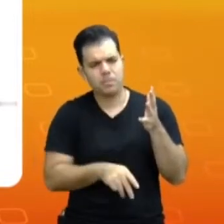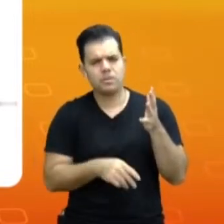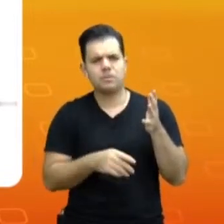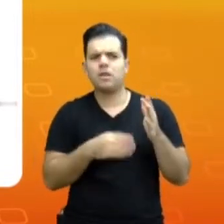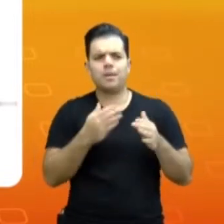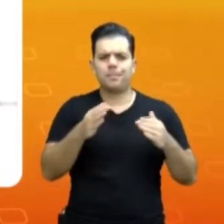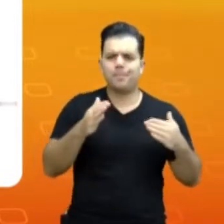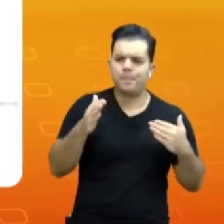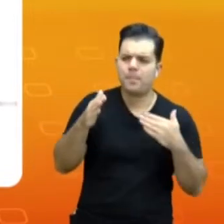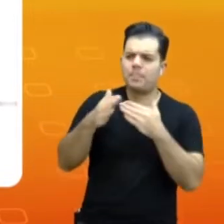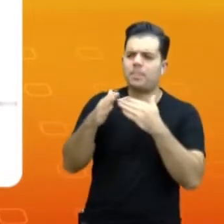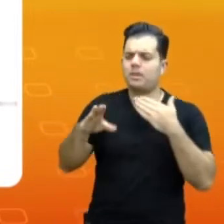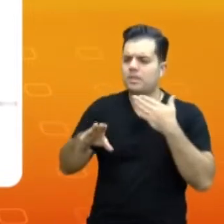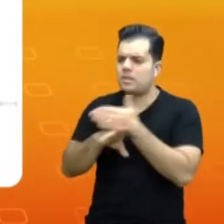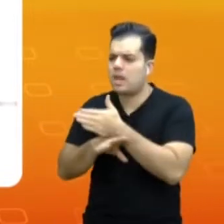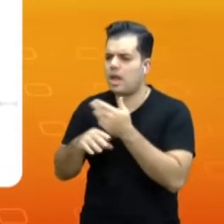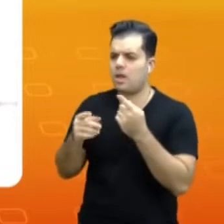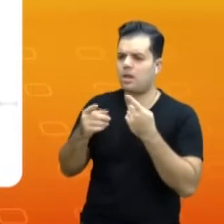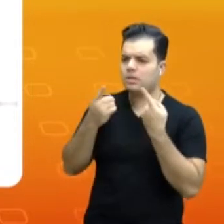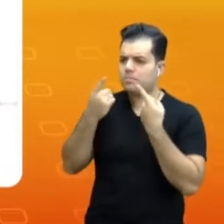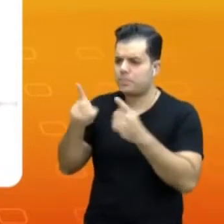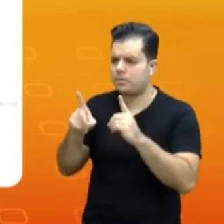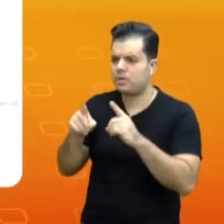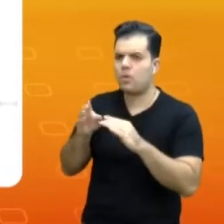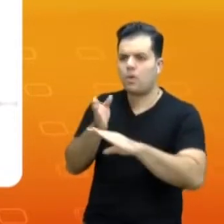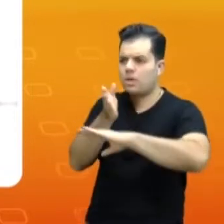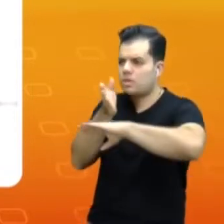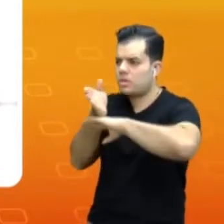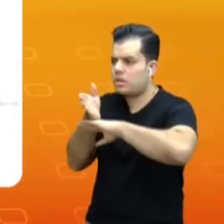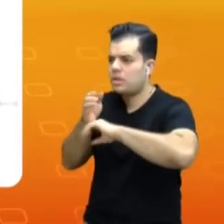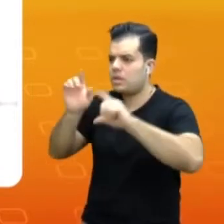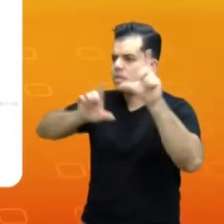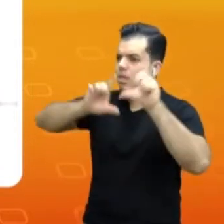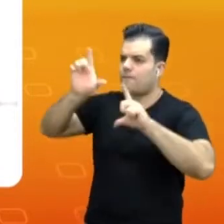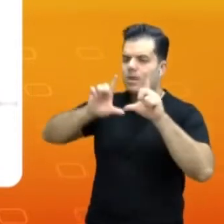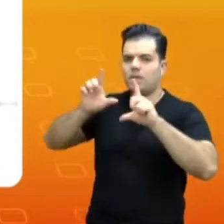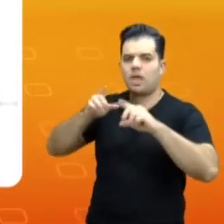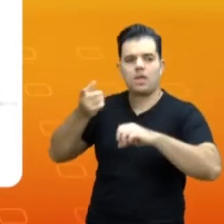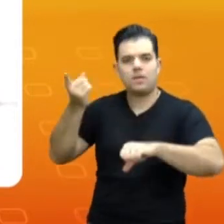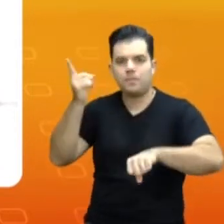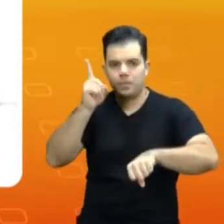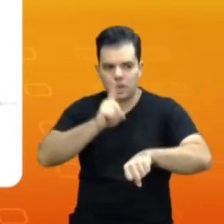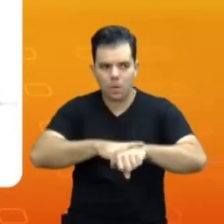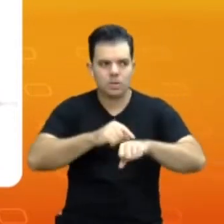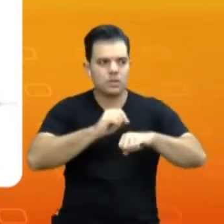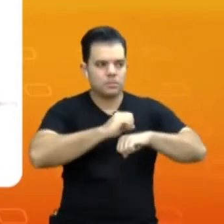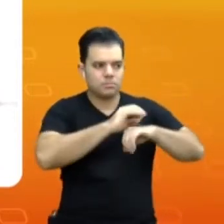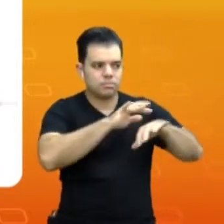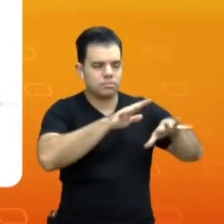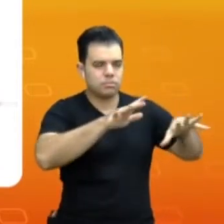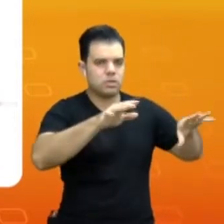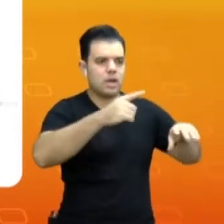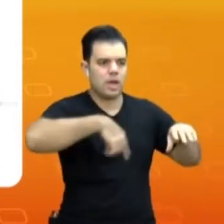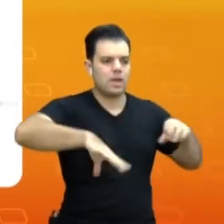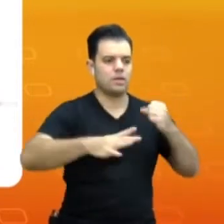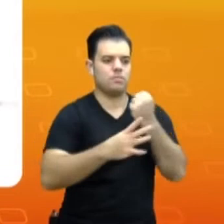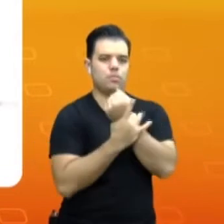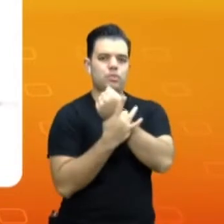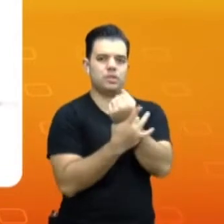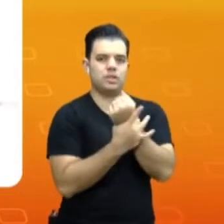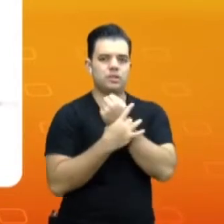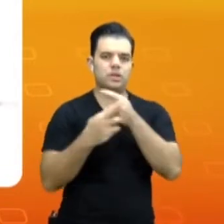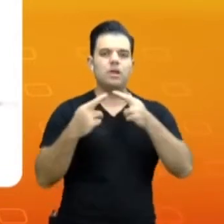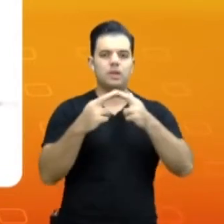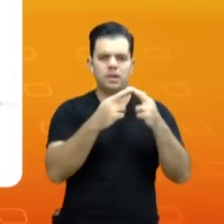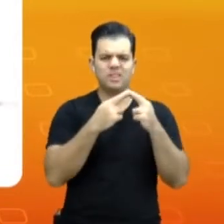né, entrar ali, acessar a emissora e na hora da distribuição a gente fazer a distribuição dentro da nossa rede protegida, né? Então